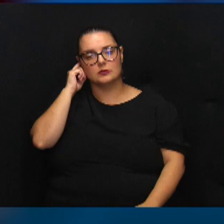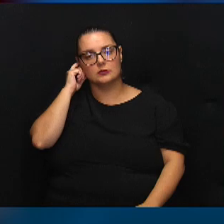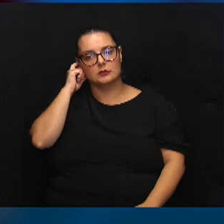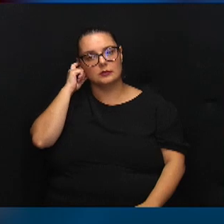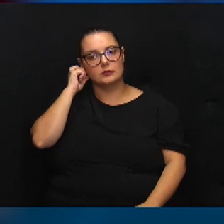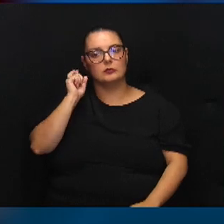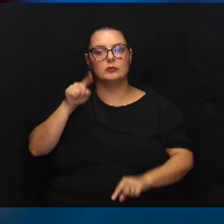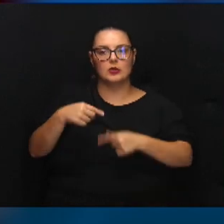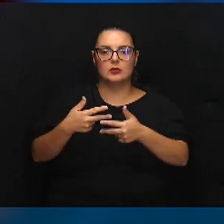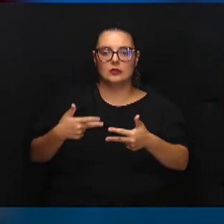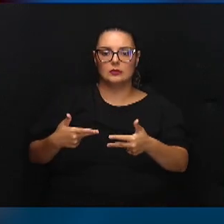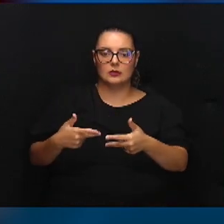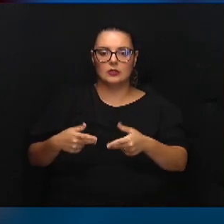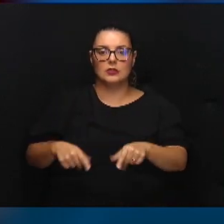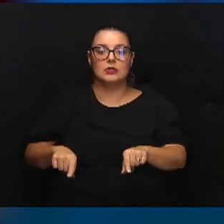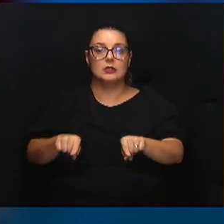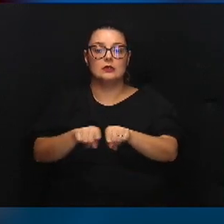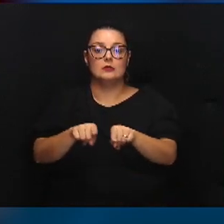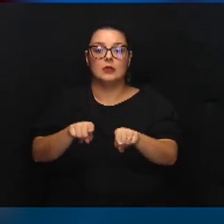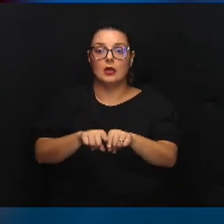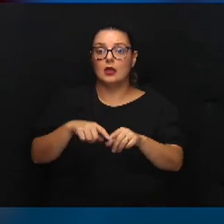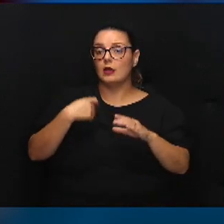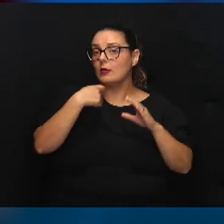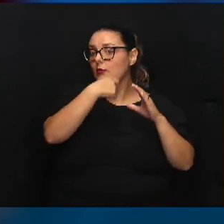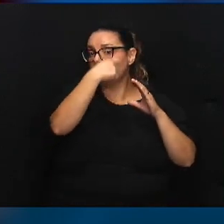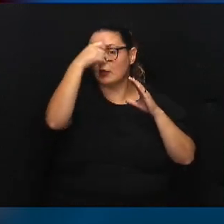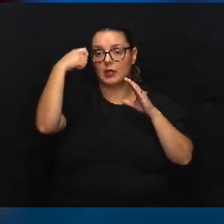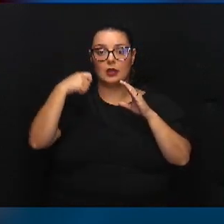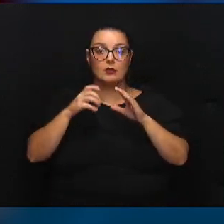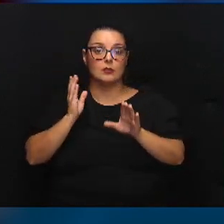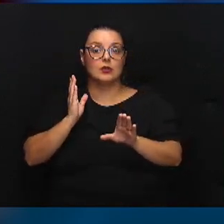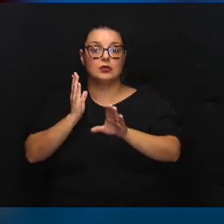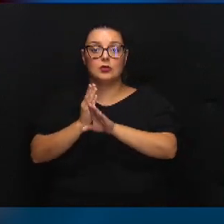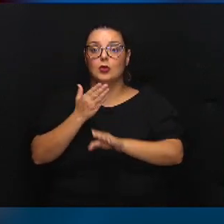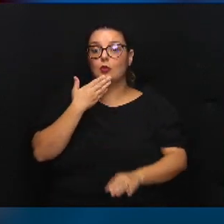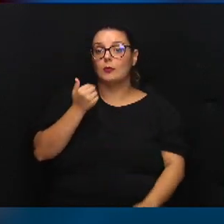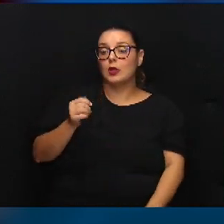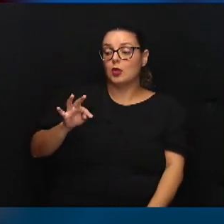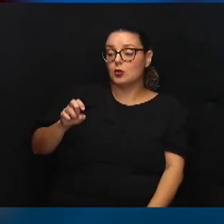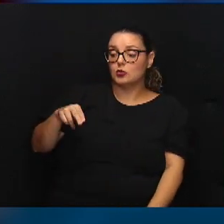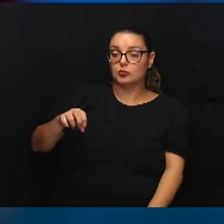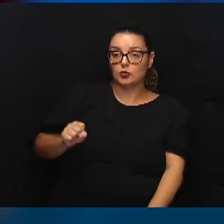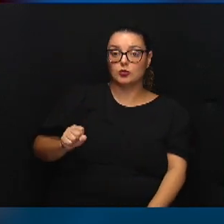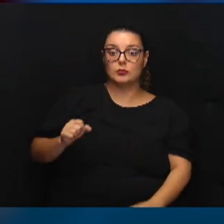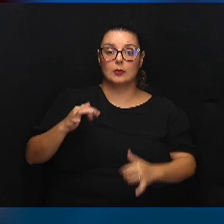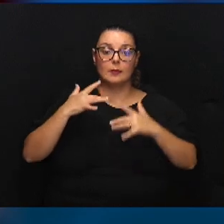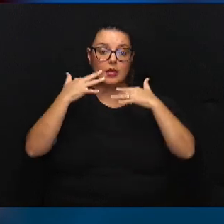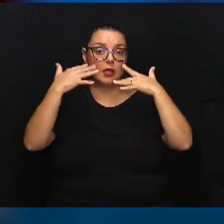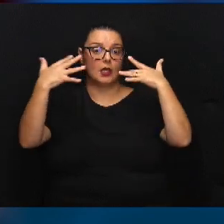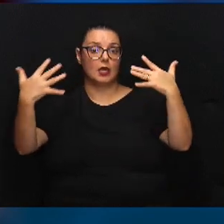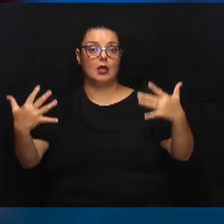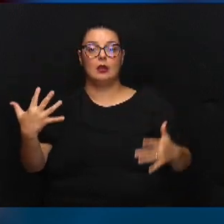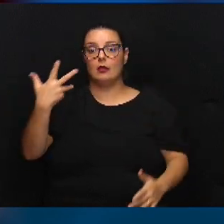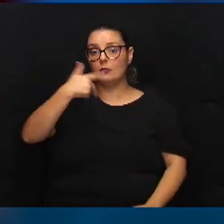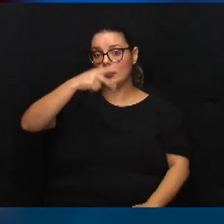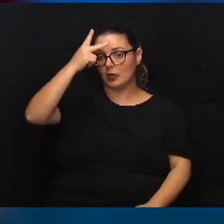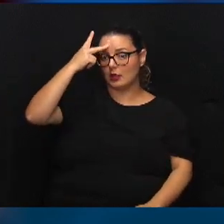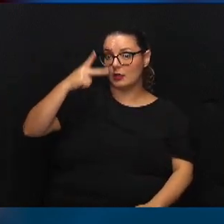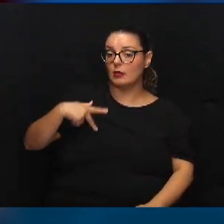sai muito é a parte da maquiagem, né? Elas descobrindo os melhores tons que vão realçar a beleza dela,